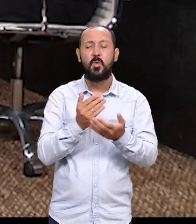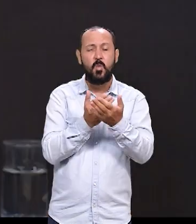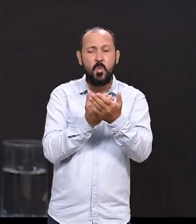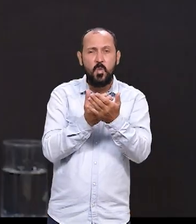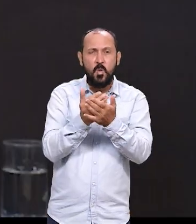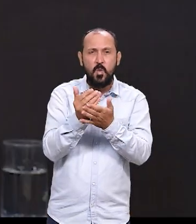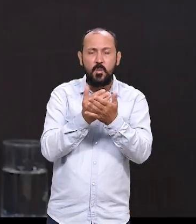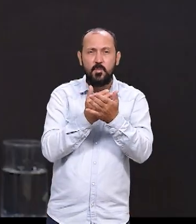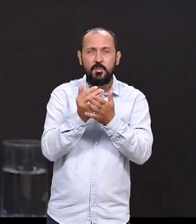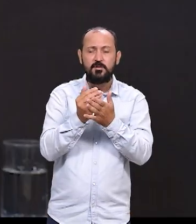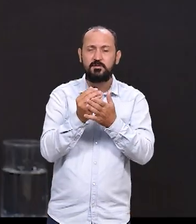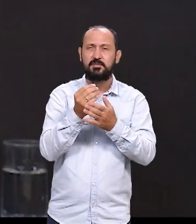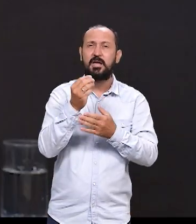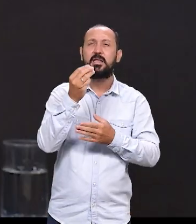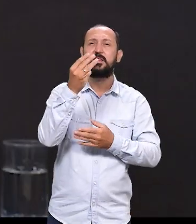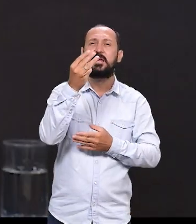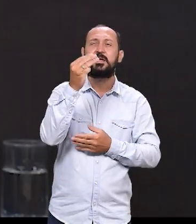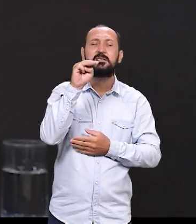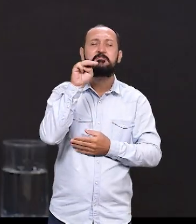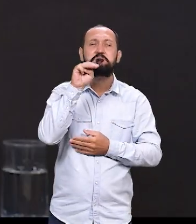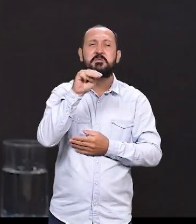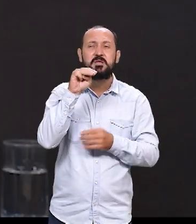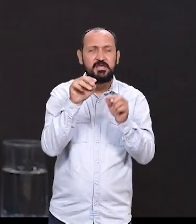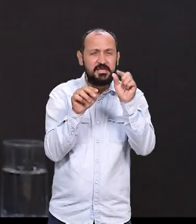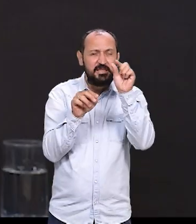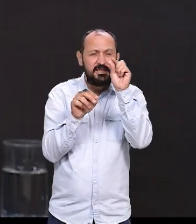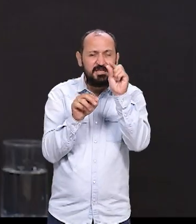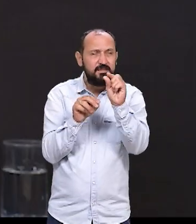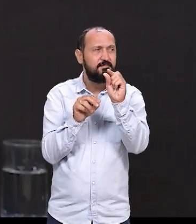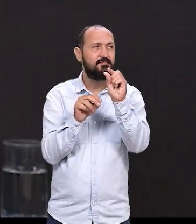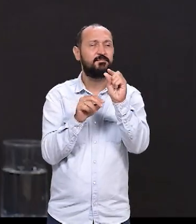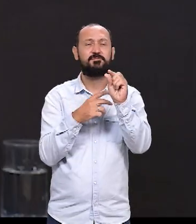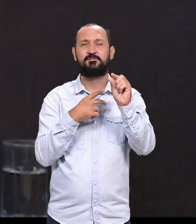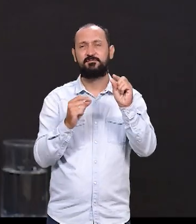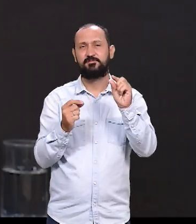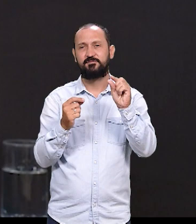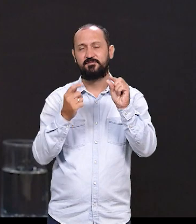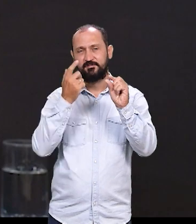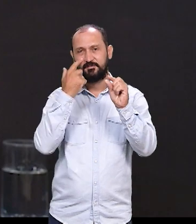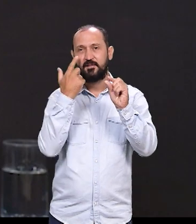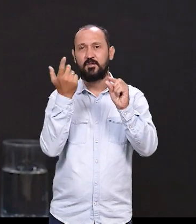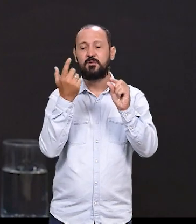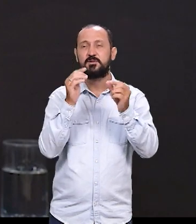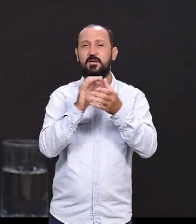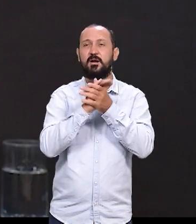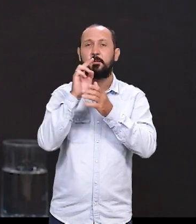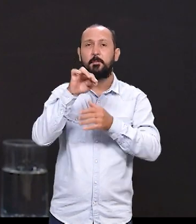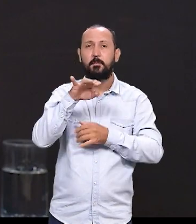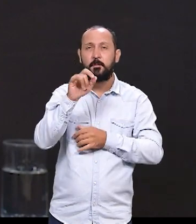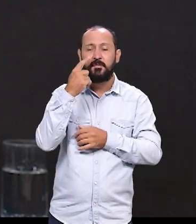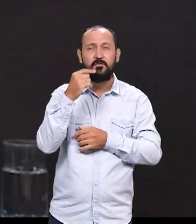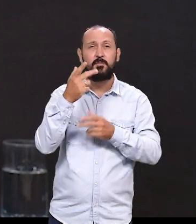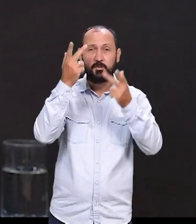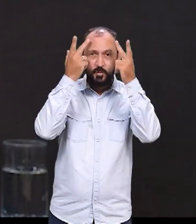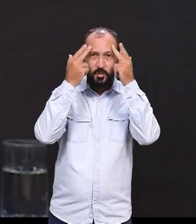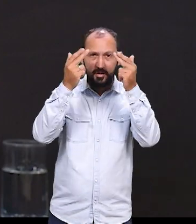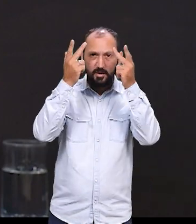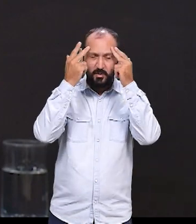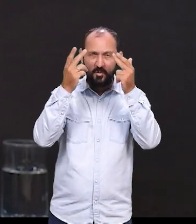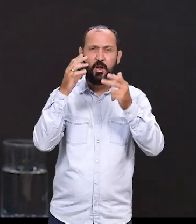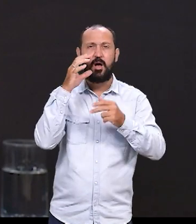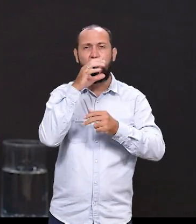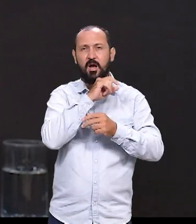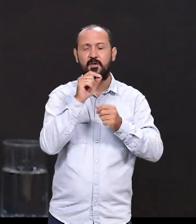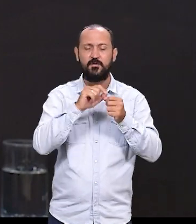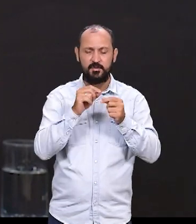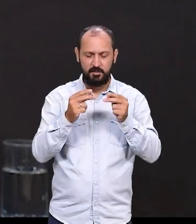senhora e de um câncer bem Inicial tinham 3 mm só o nódulo dela ou seja ela ganhou praticamente na Mega Cena ali porque